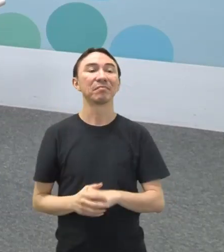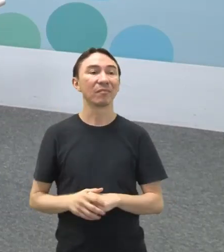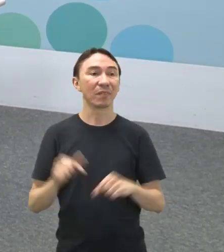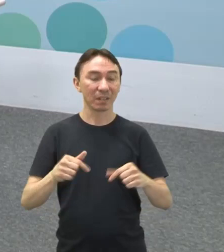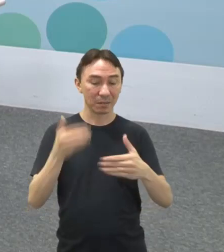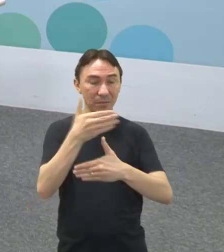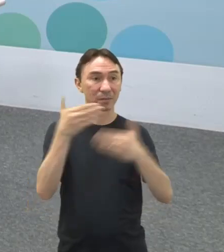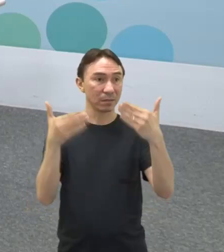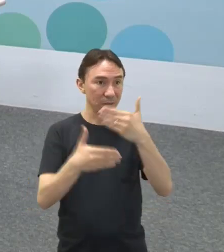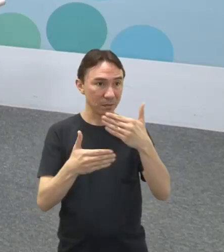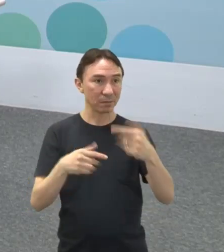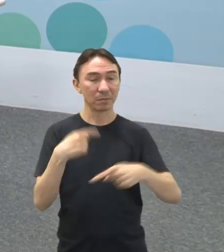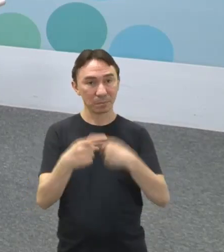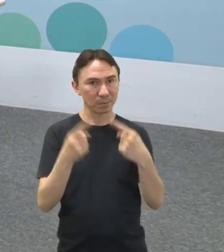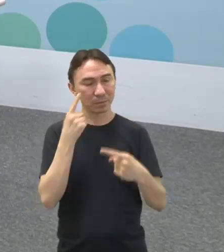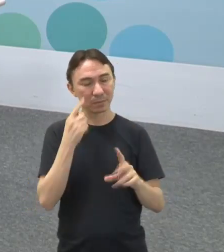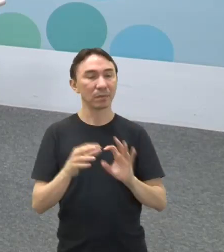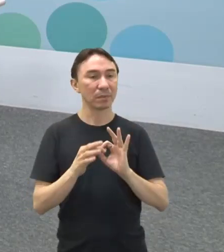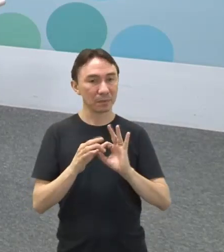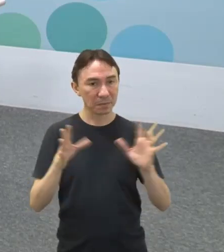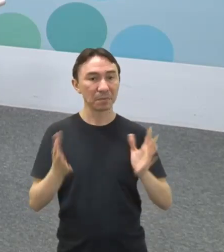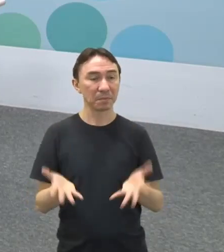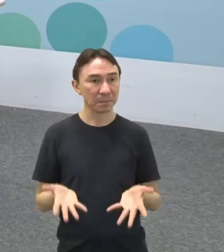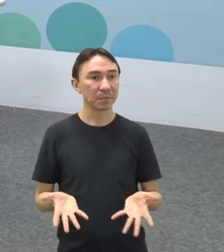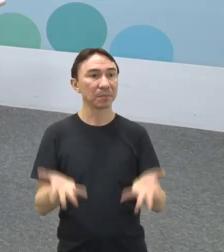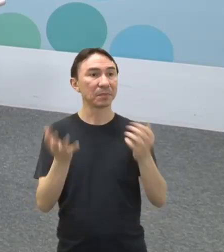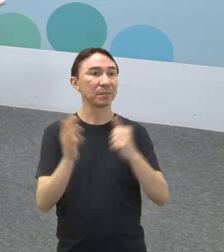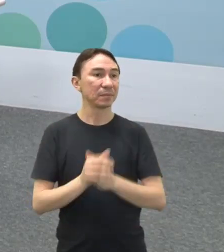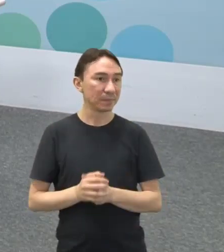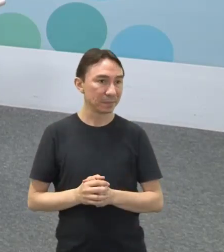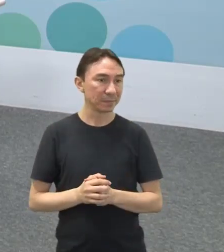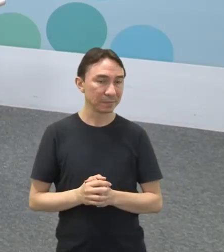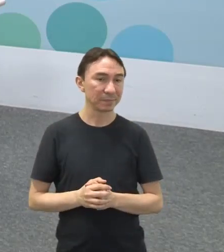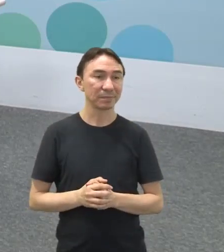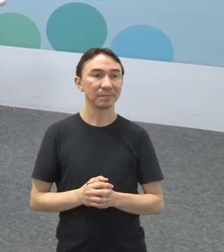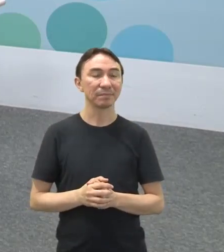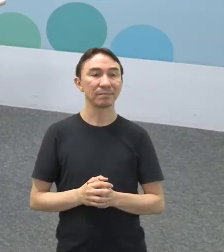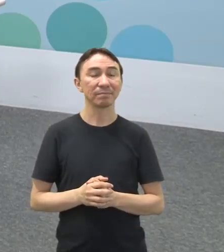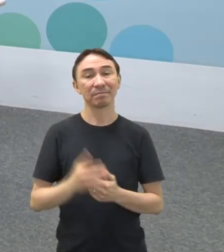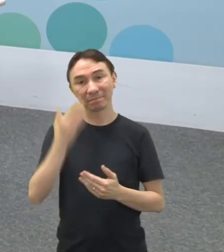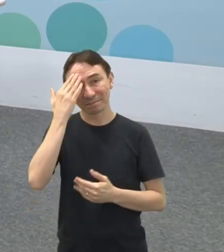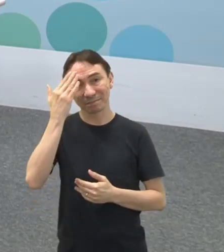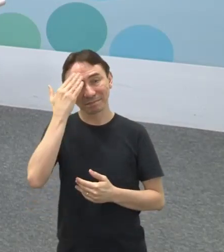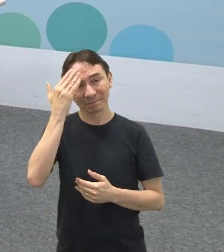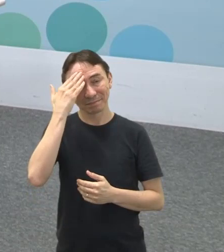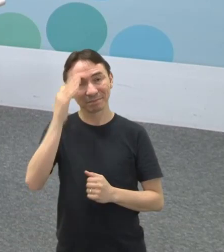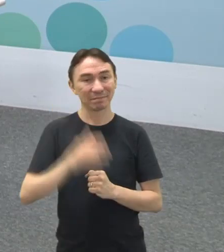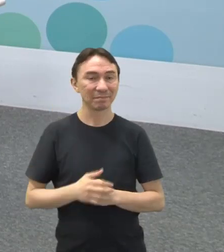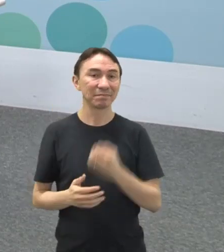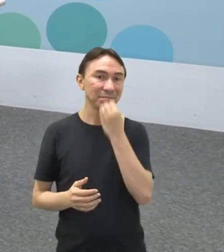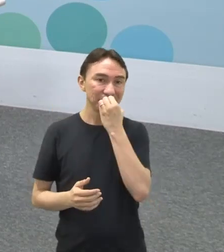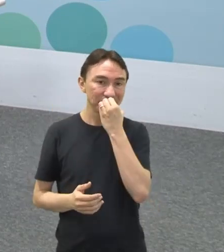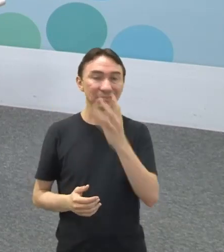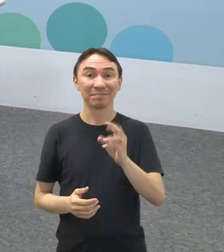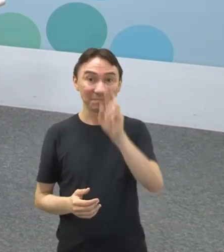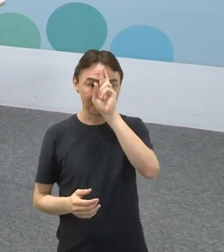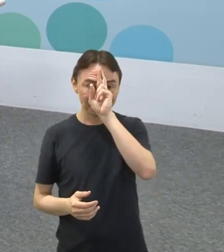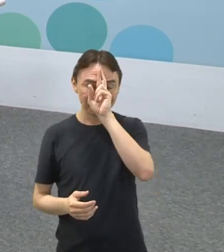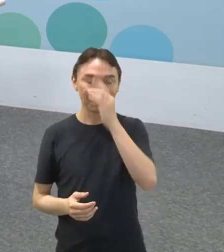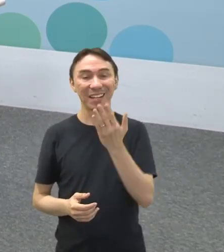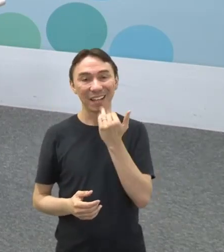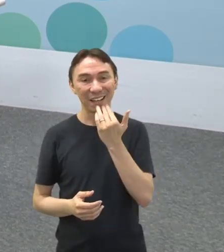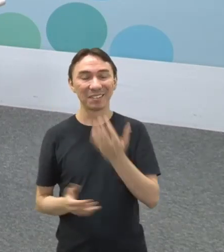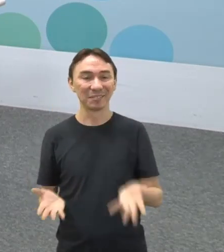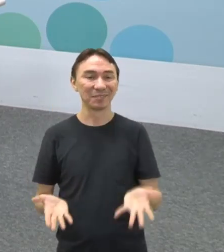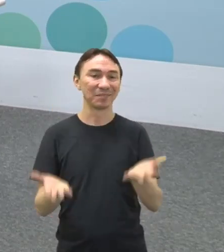disponibilizados tá bom é para vocês e a gente agradece e tenham todos um bom almoço agora um